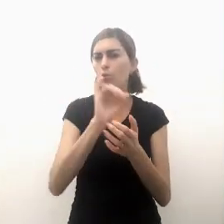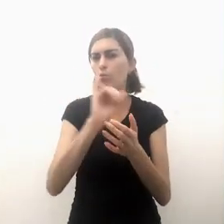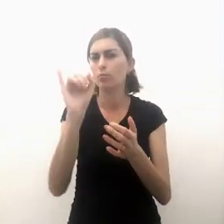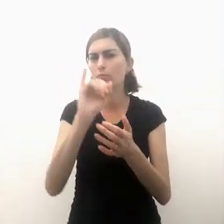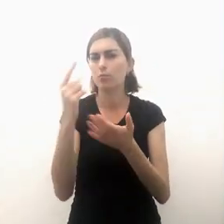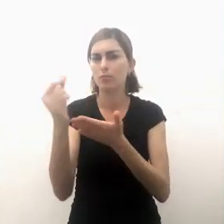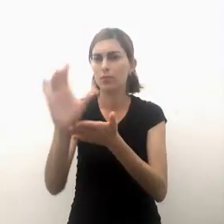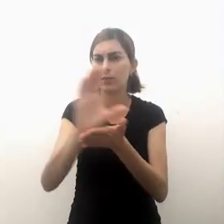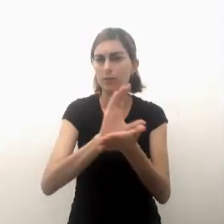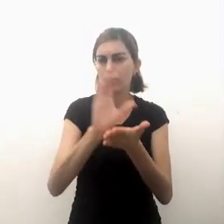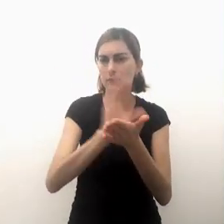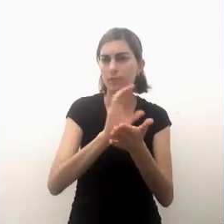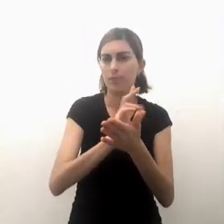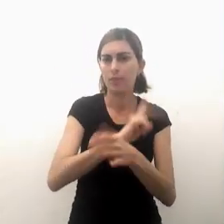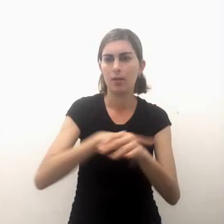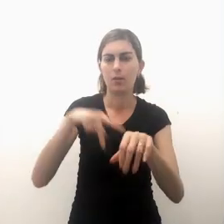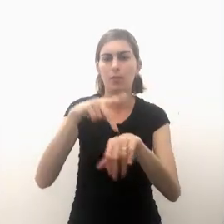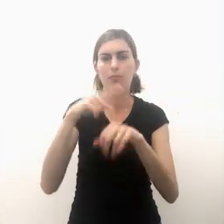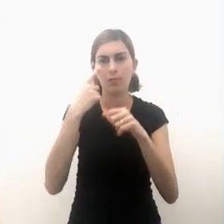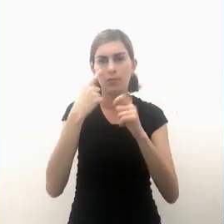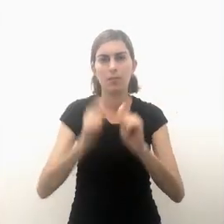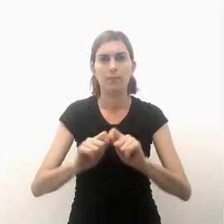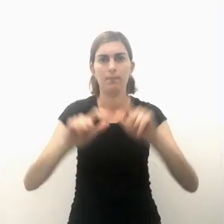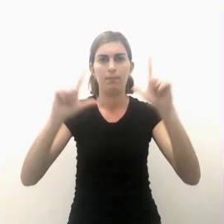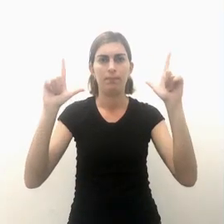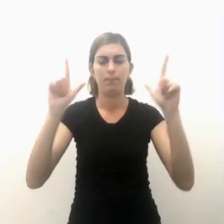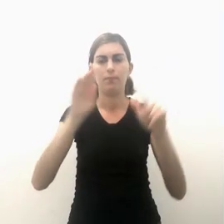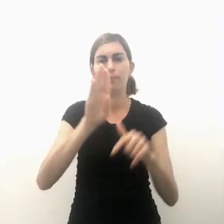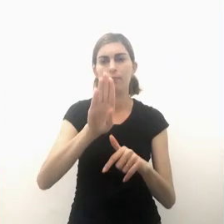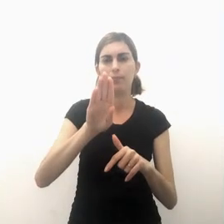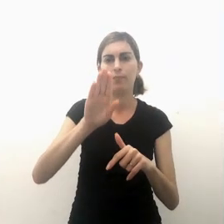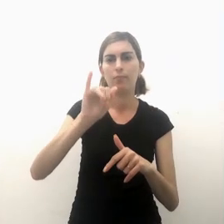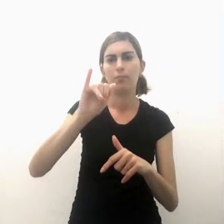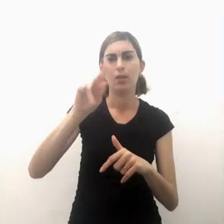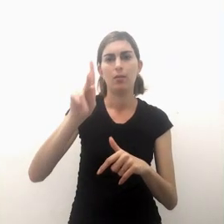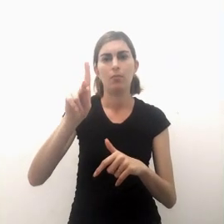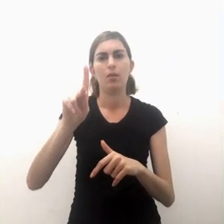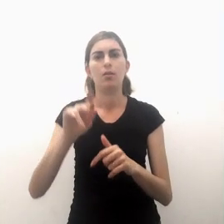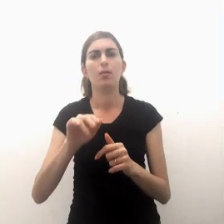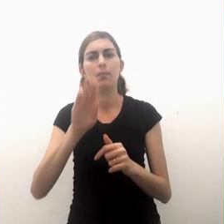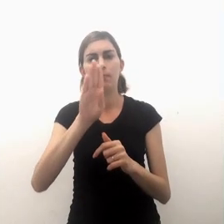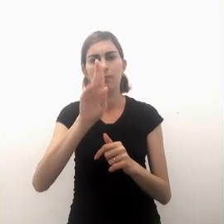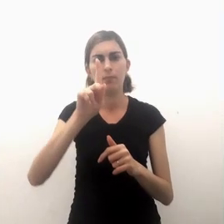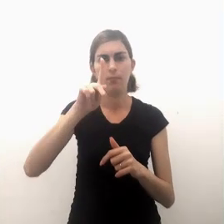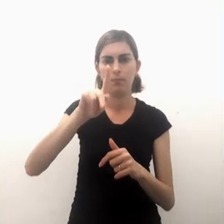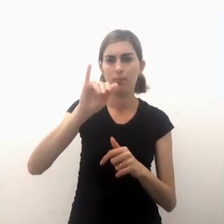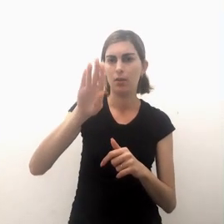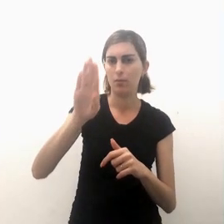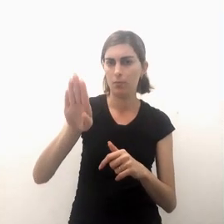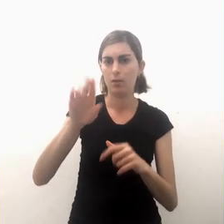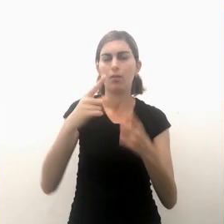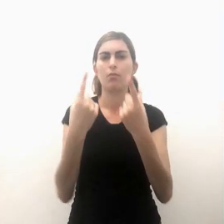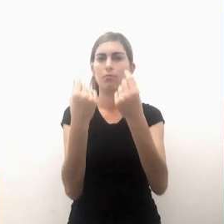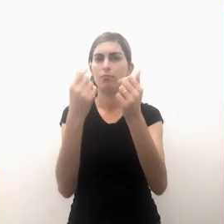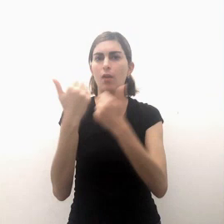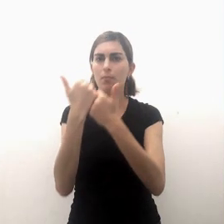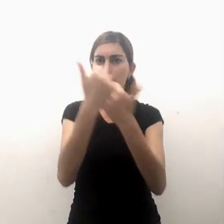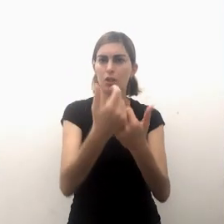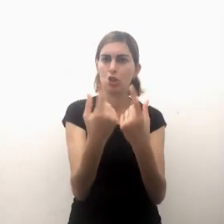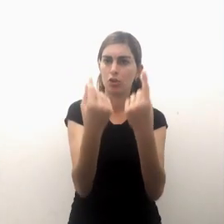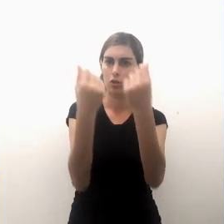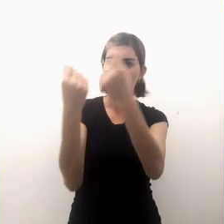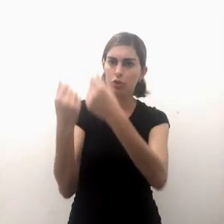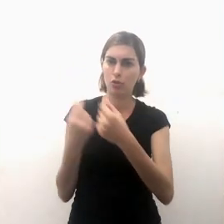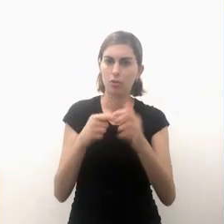que se tem em um país, tá? Acompanhe na tela agora. O PIB, tá, representa as finanças, né?